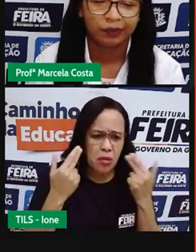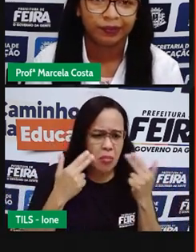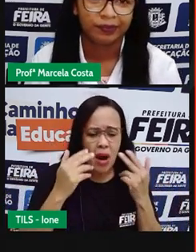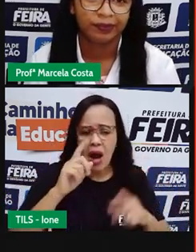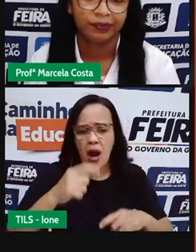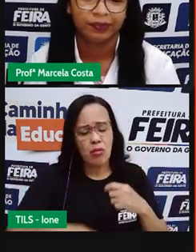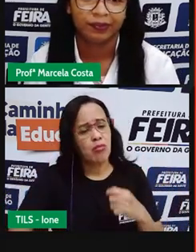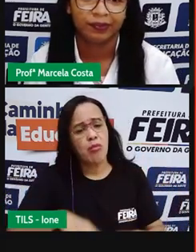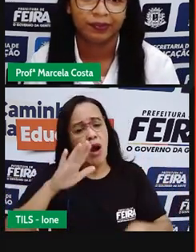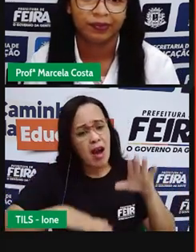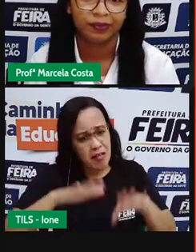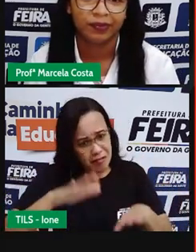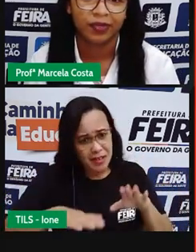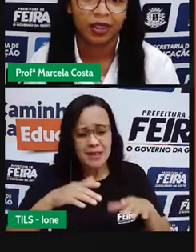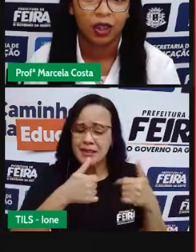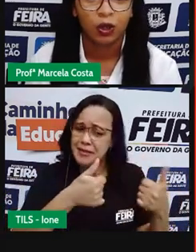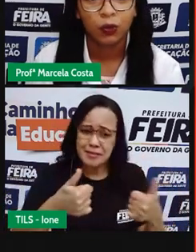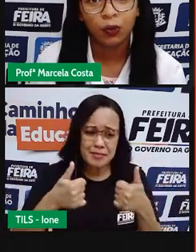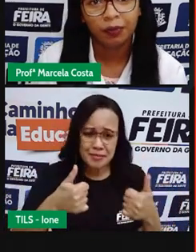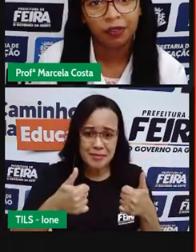Tudo bem perder as coisas de vez em quando.